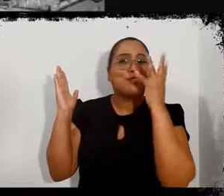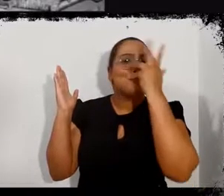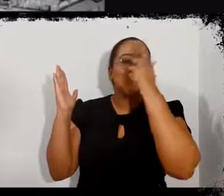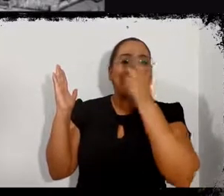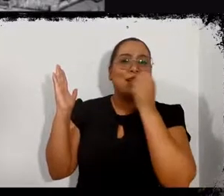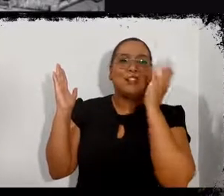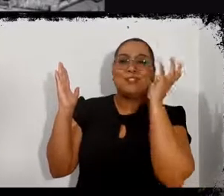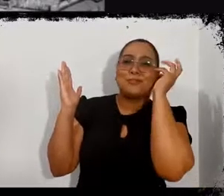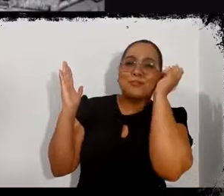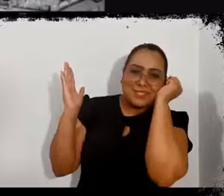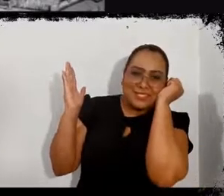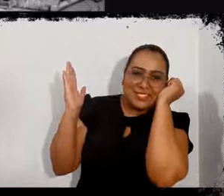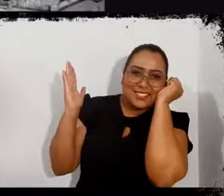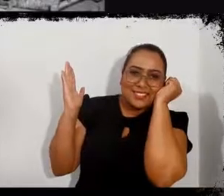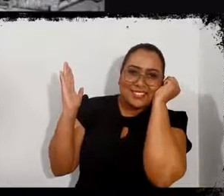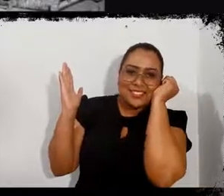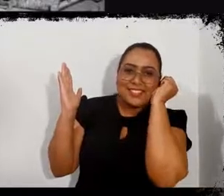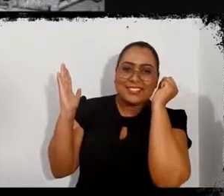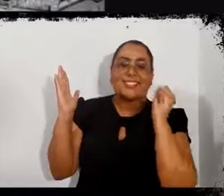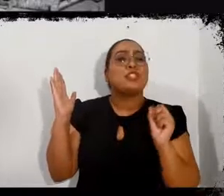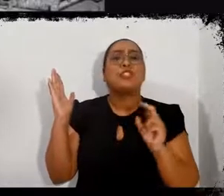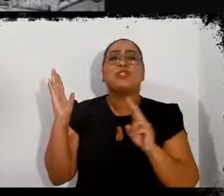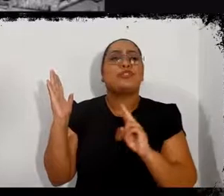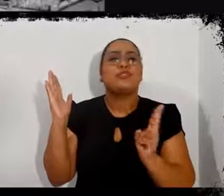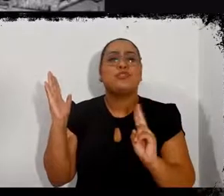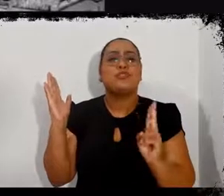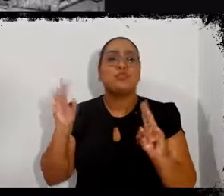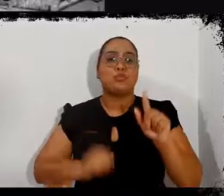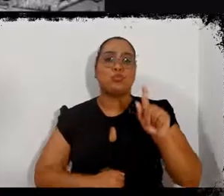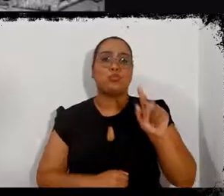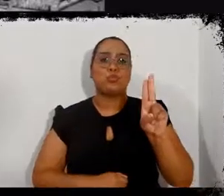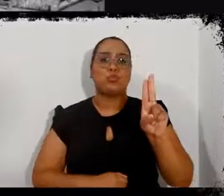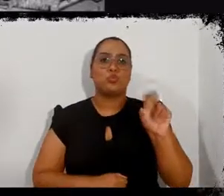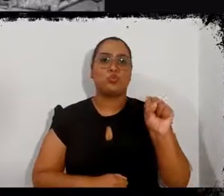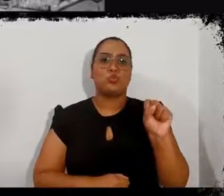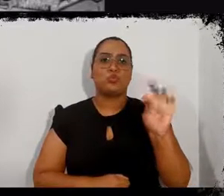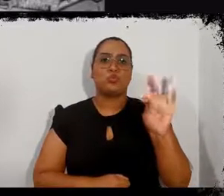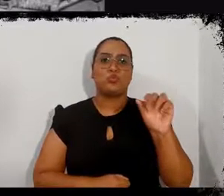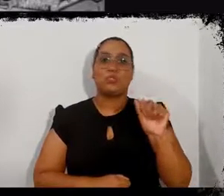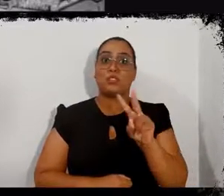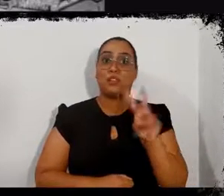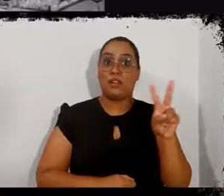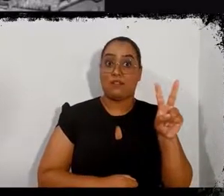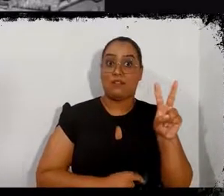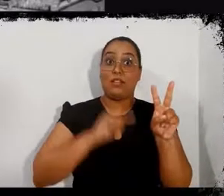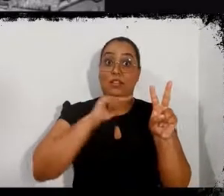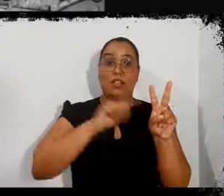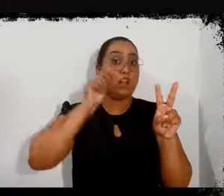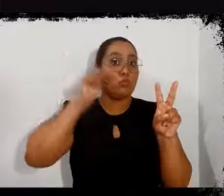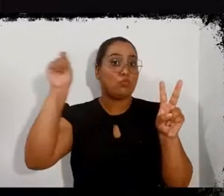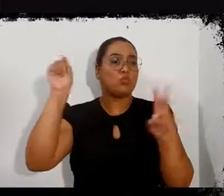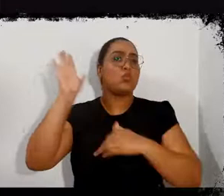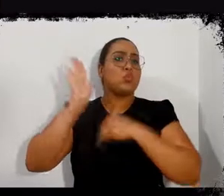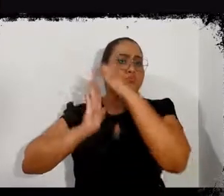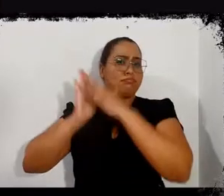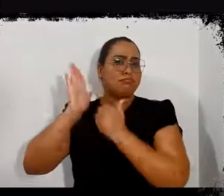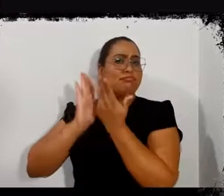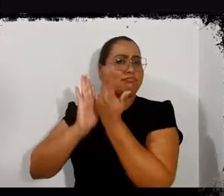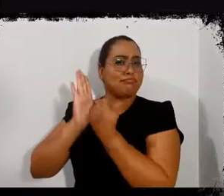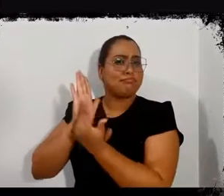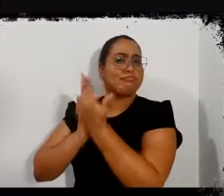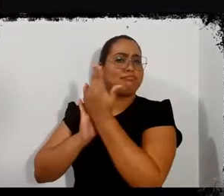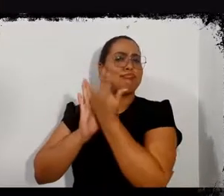As ilustrações, então, do Chapeuzinho Vermelho, e essa aqui também que eu vou mostrar para vocês agora, da